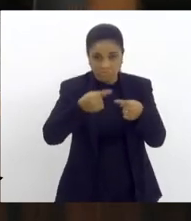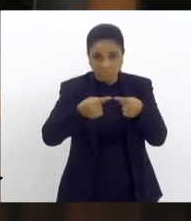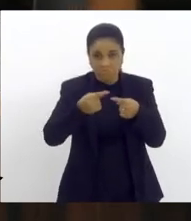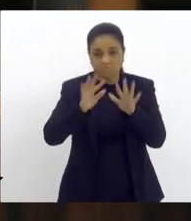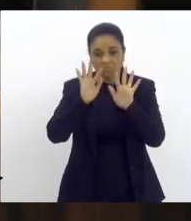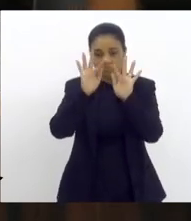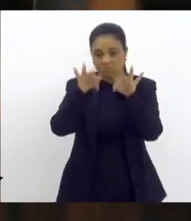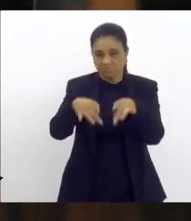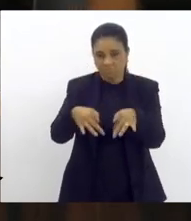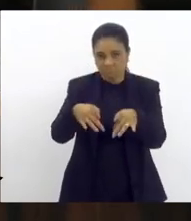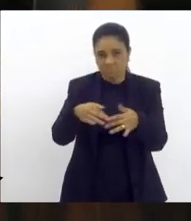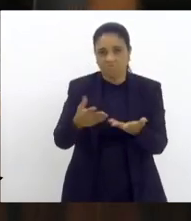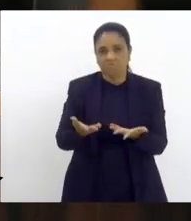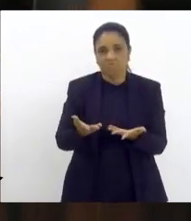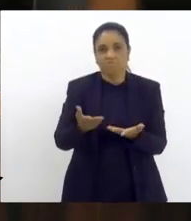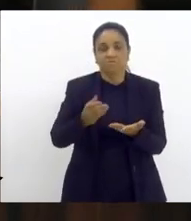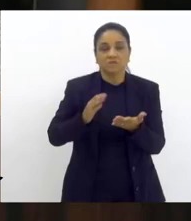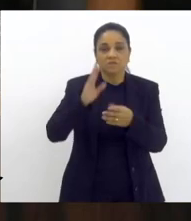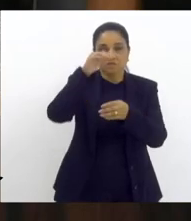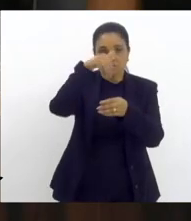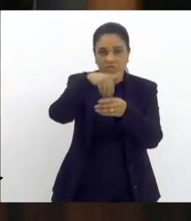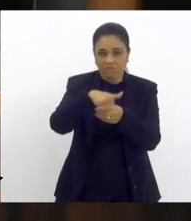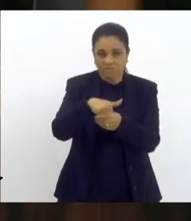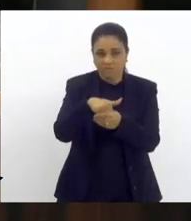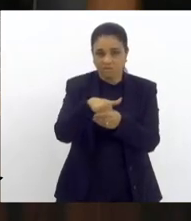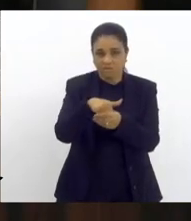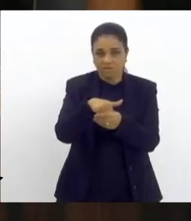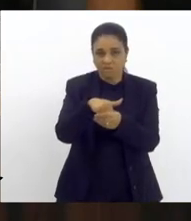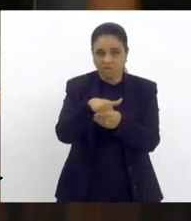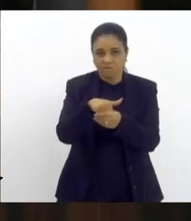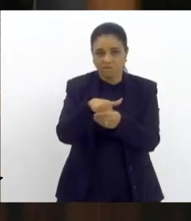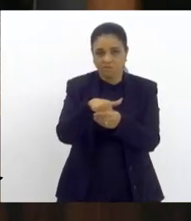encerrado a discussão em votação